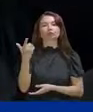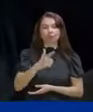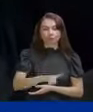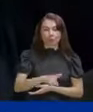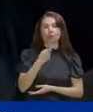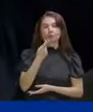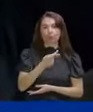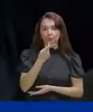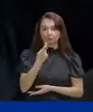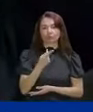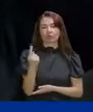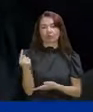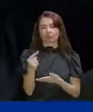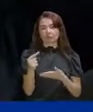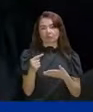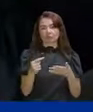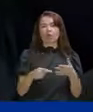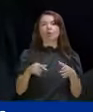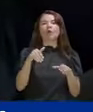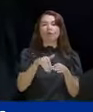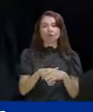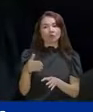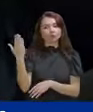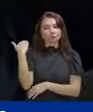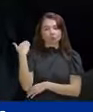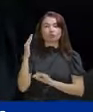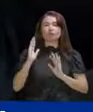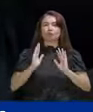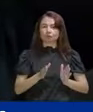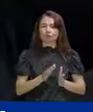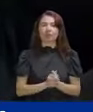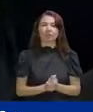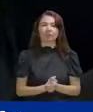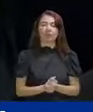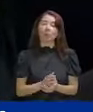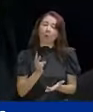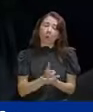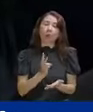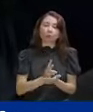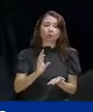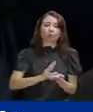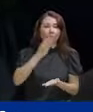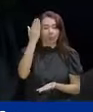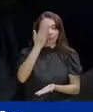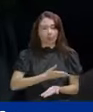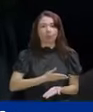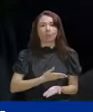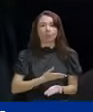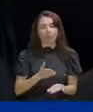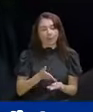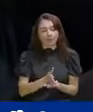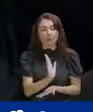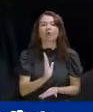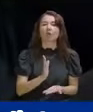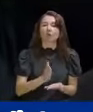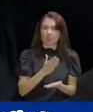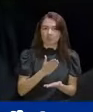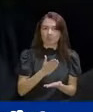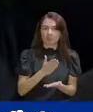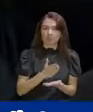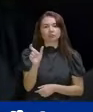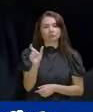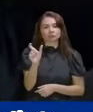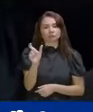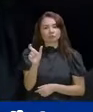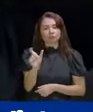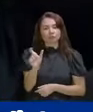reitero em todos os termos o voto anteriormente prolatado e mantenho a aprovação com ressalvas das contas de Amanda.